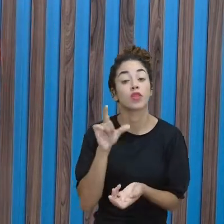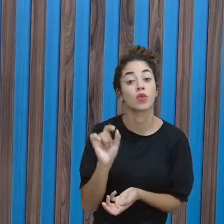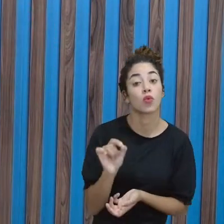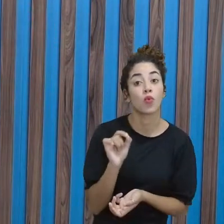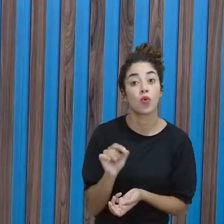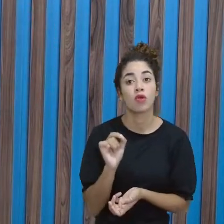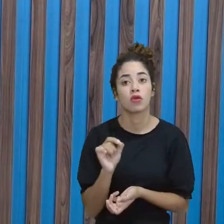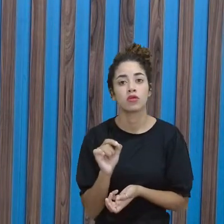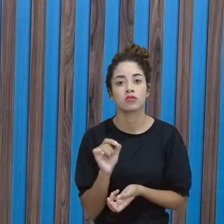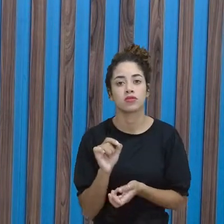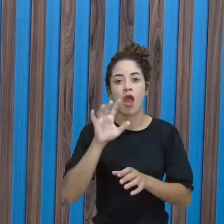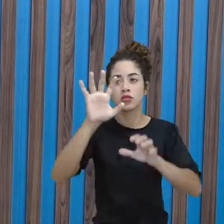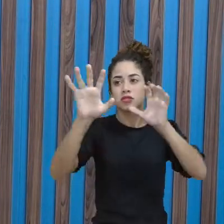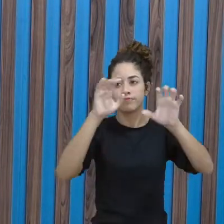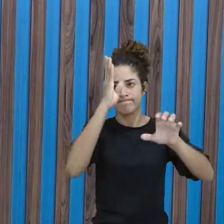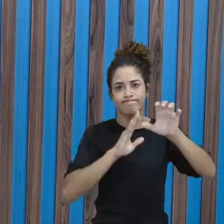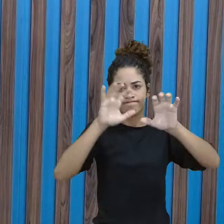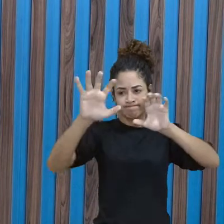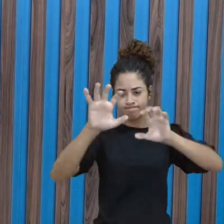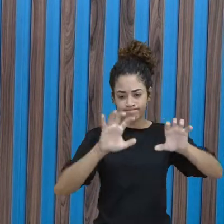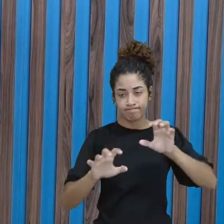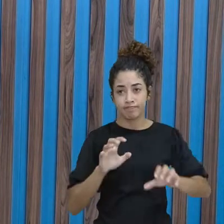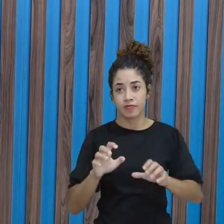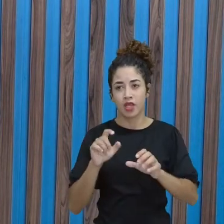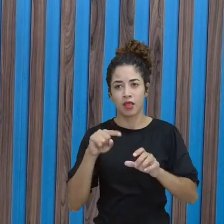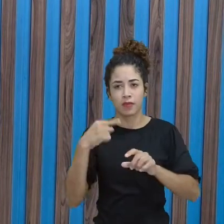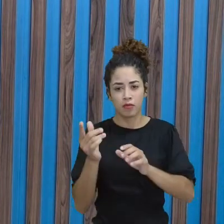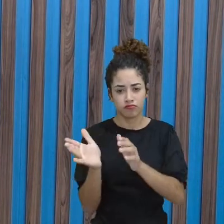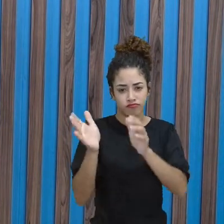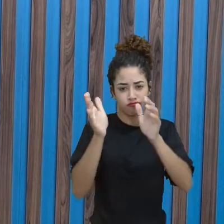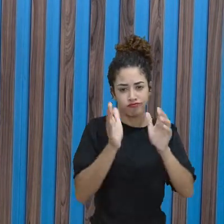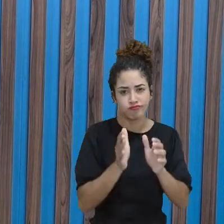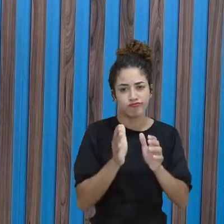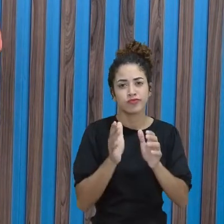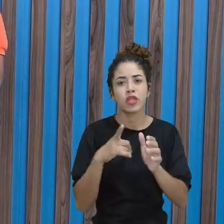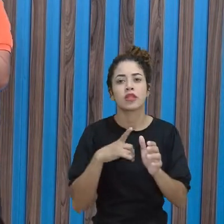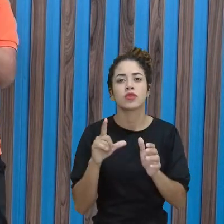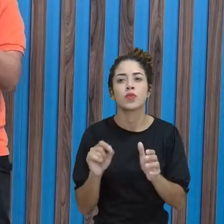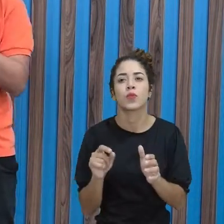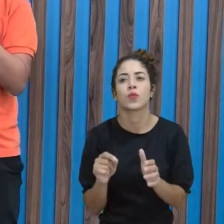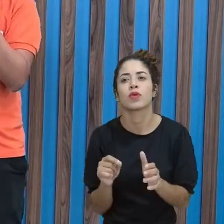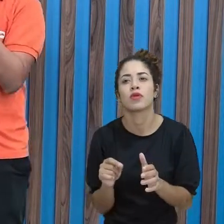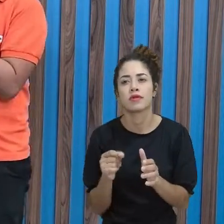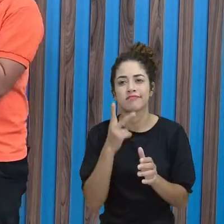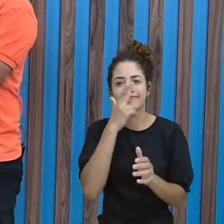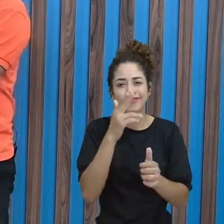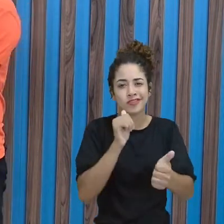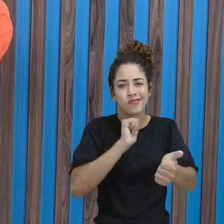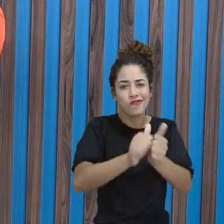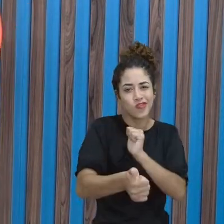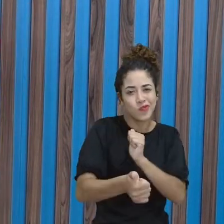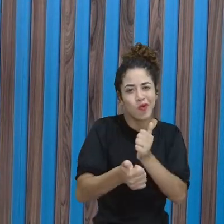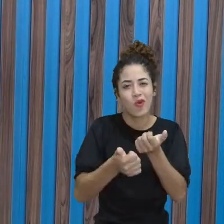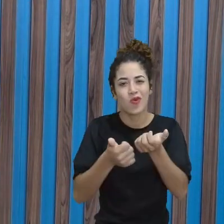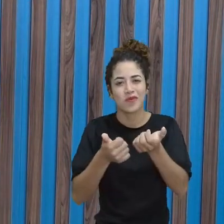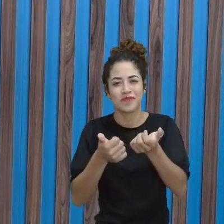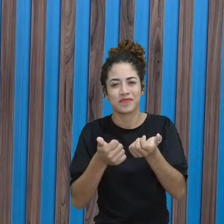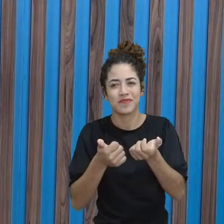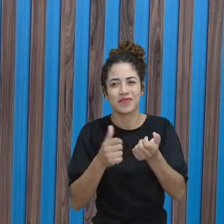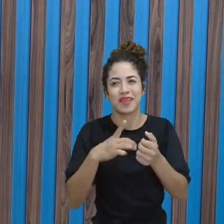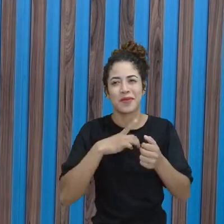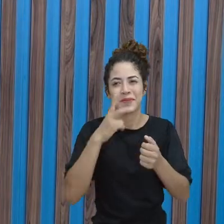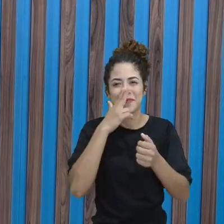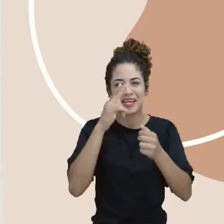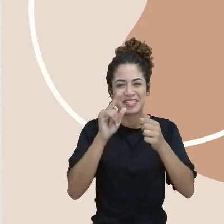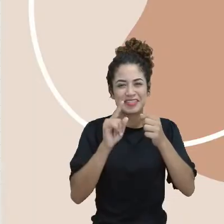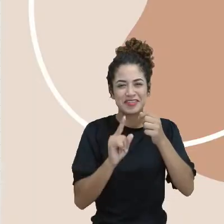as regiões do Brasil. E aqui no lado direito a gente tem aqui, ó, parece aquele negócio de campeonato brasileiro, futebol, né? Subiu, tá verdinho é